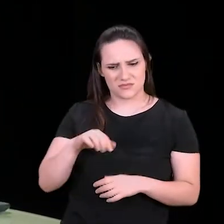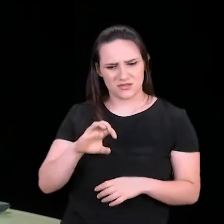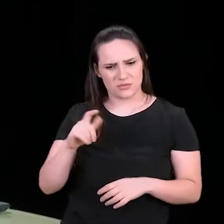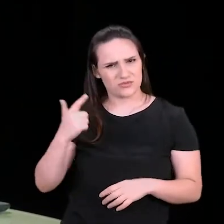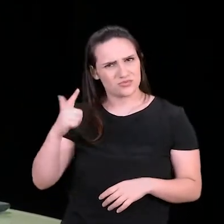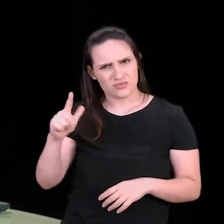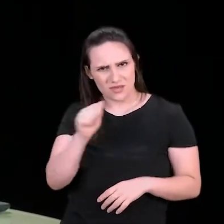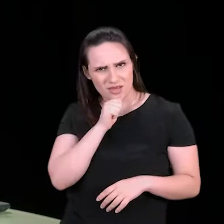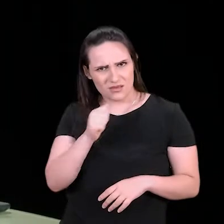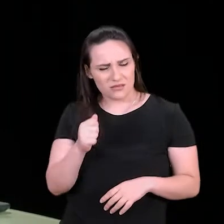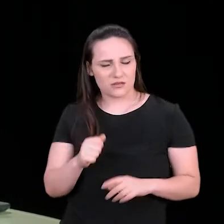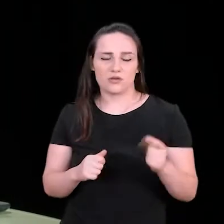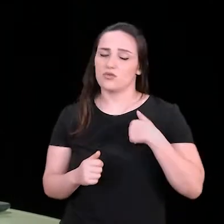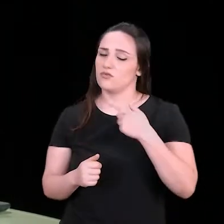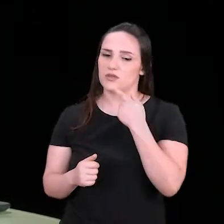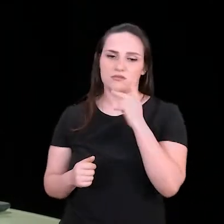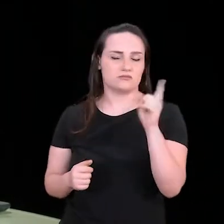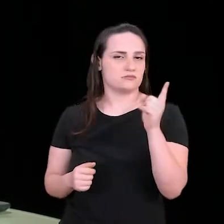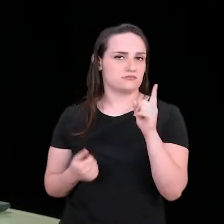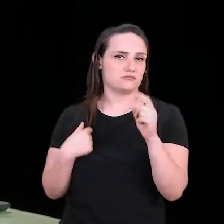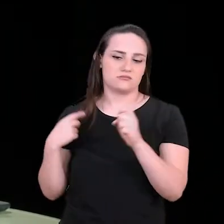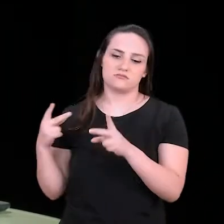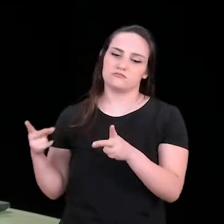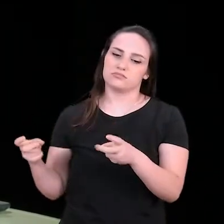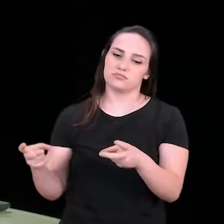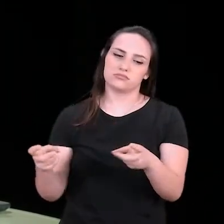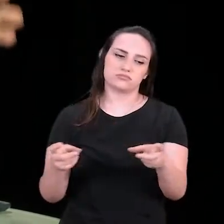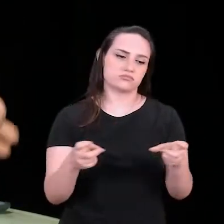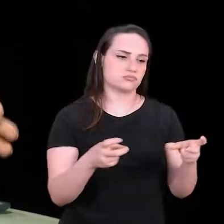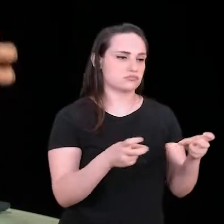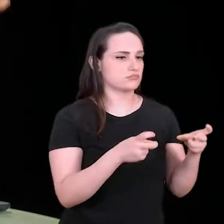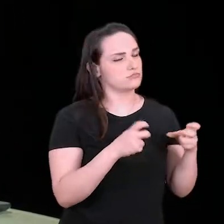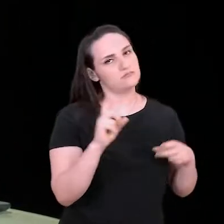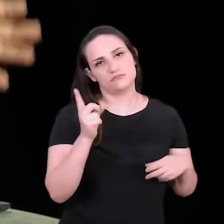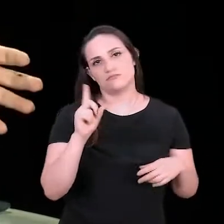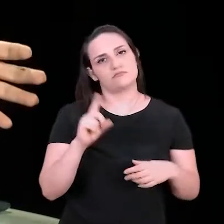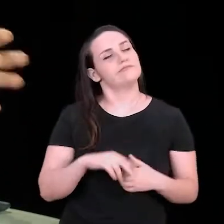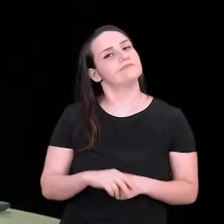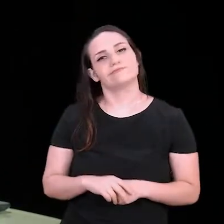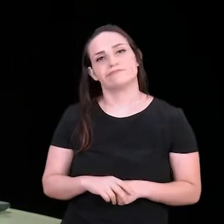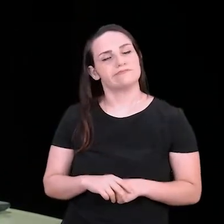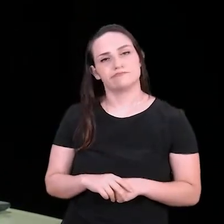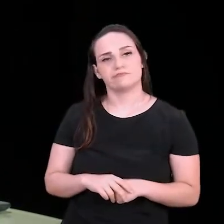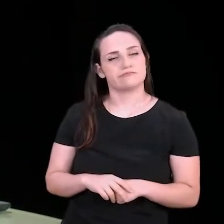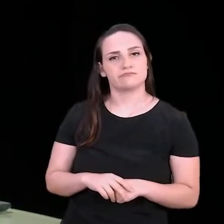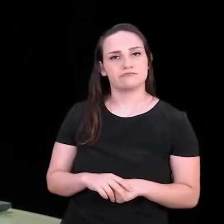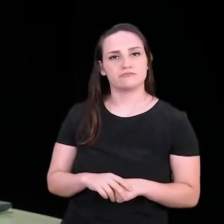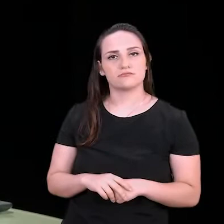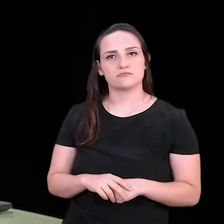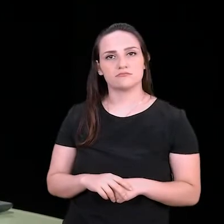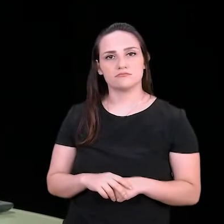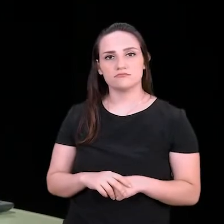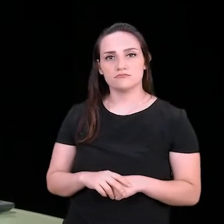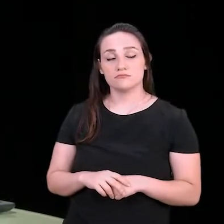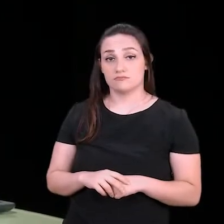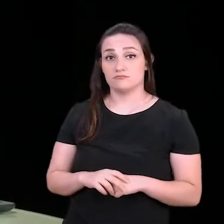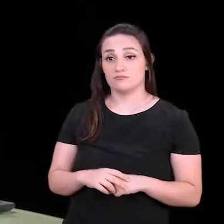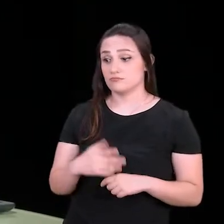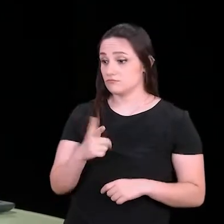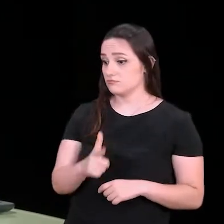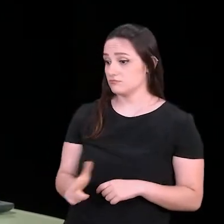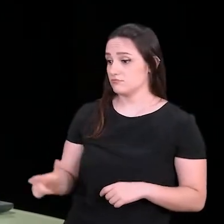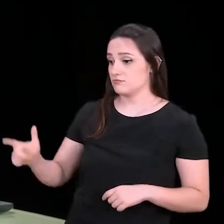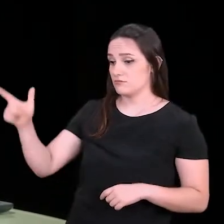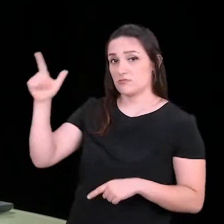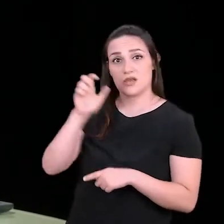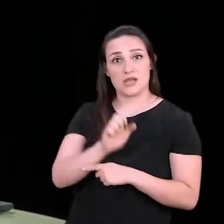não está acontecendo ainda? Falei, olha, pelo que eu registrei nesse cenário, não, né? Enquanto que